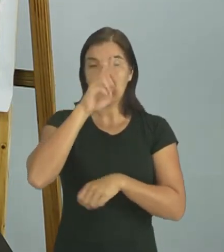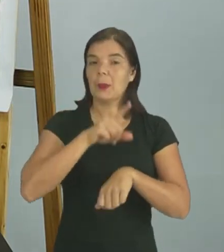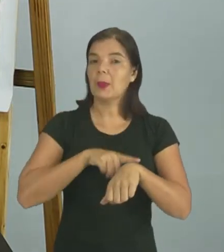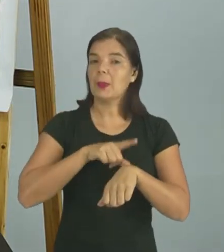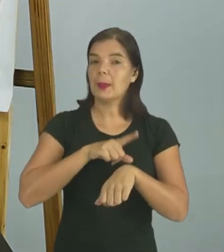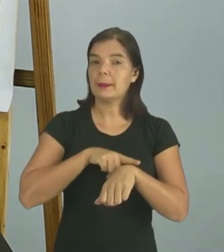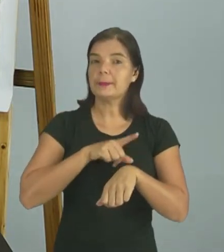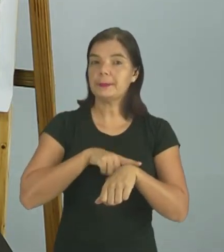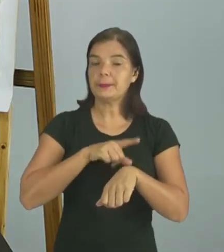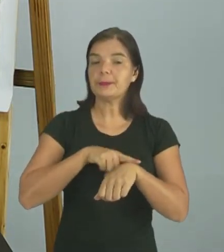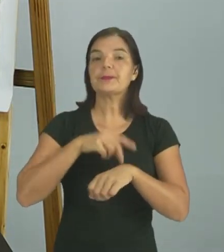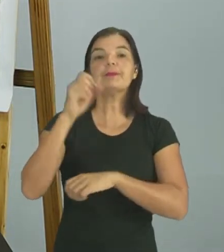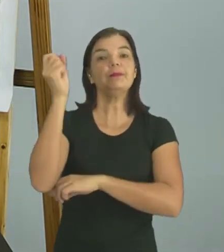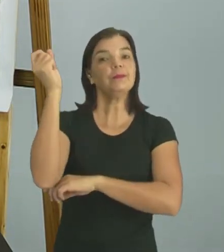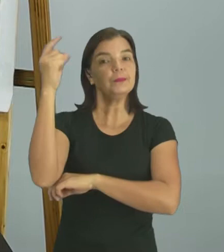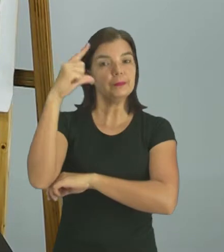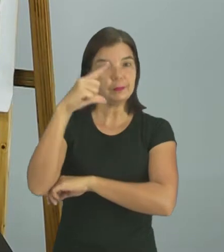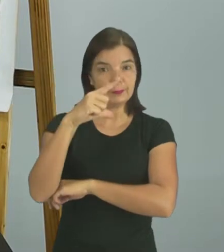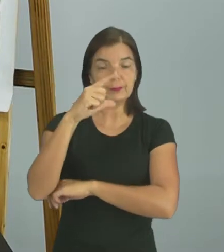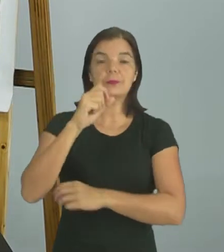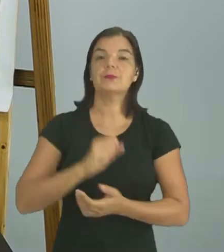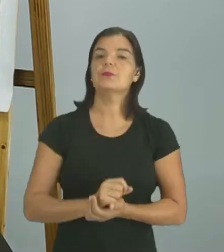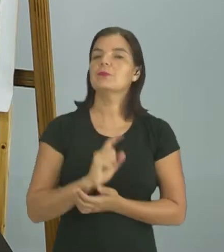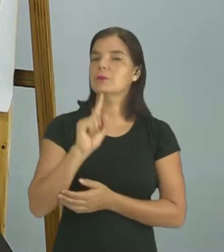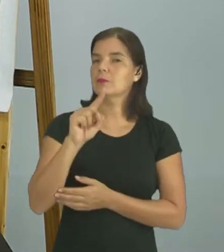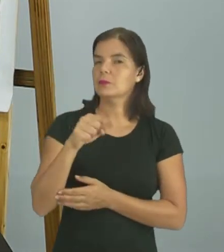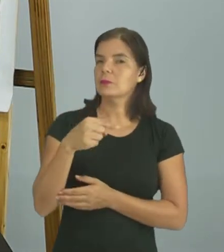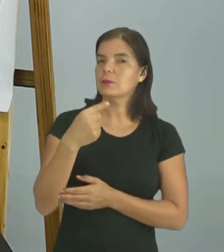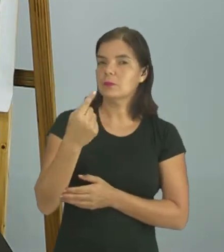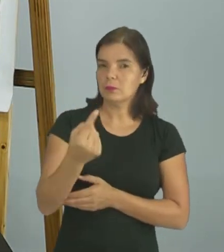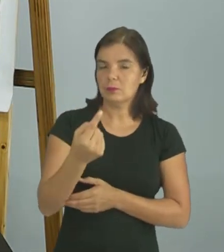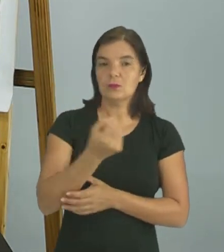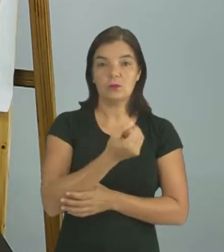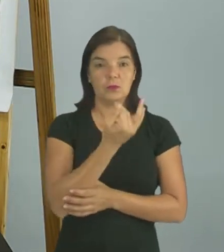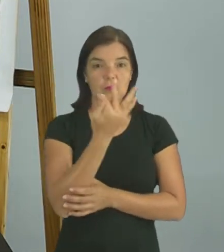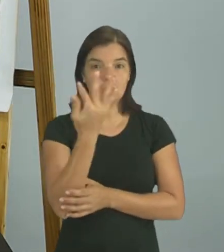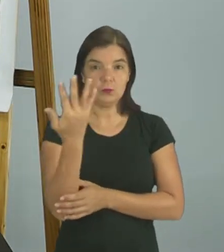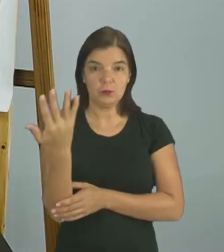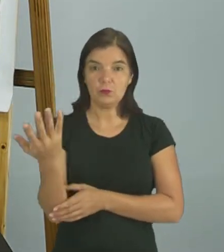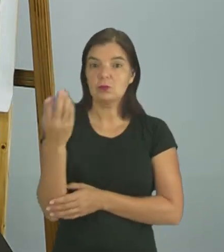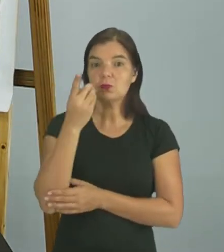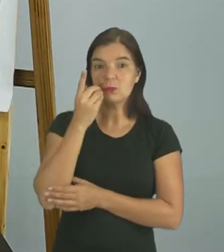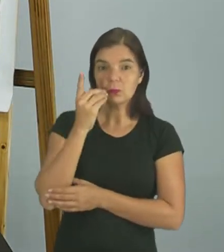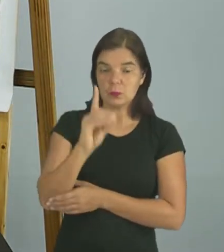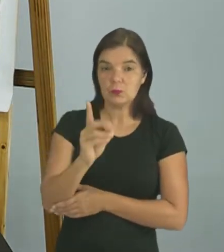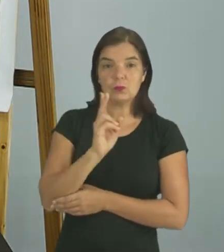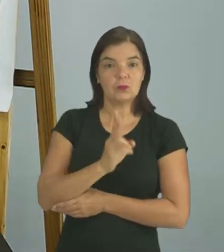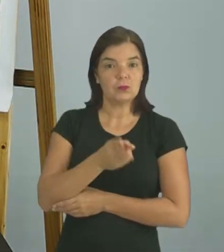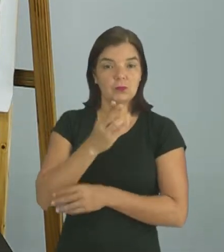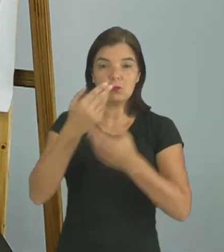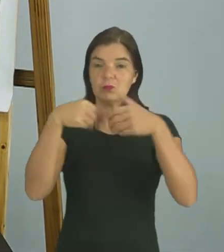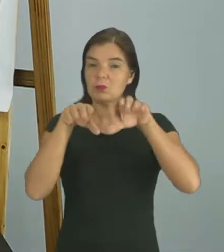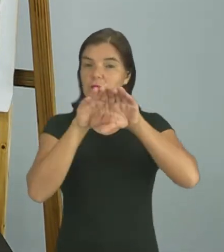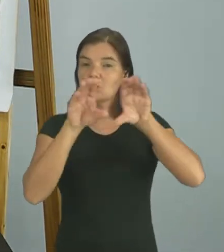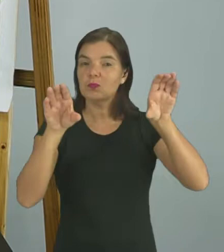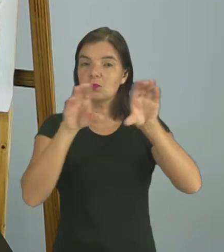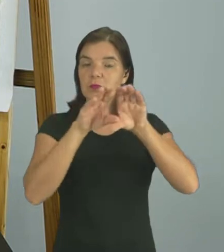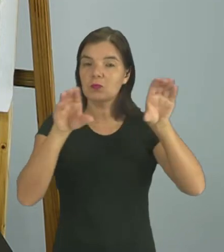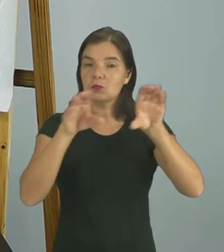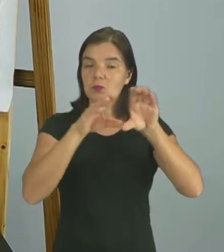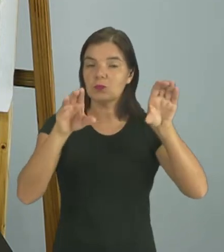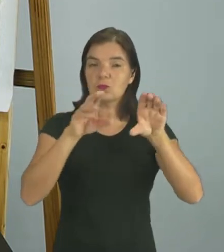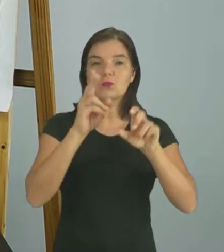ainda de sol. Depois, com a quantidade de dias que permanecia no céu, com o